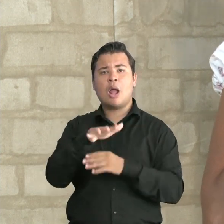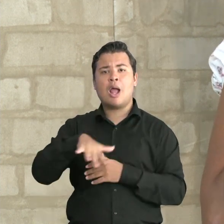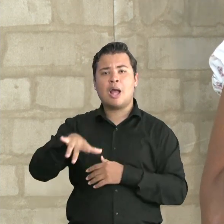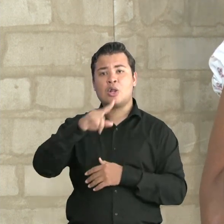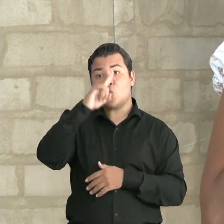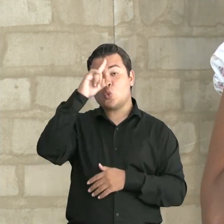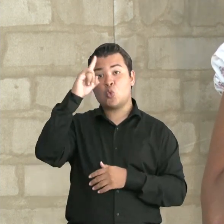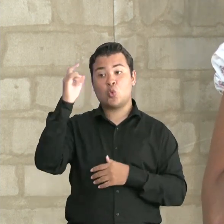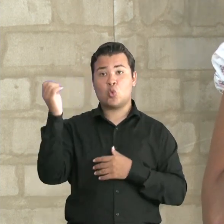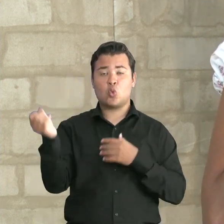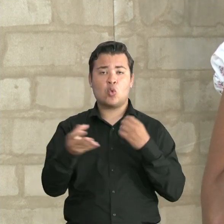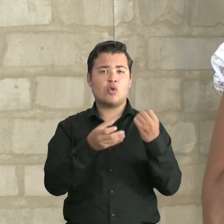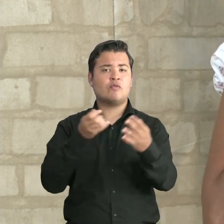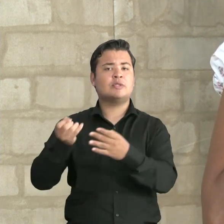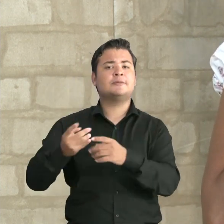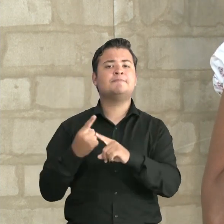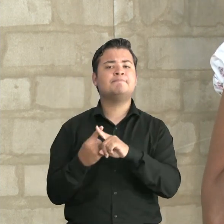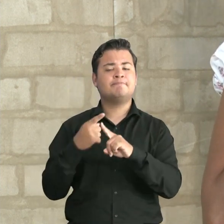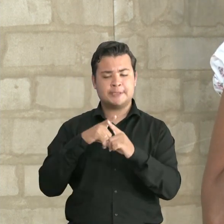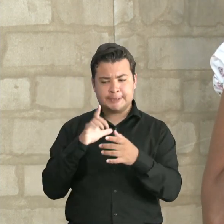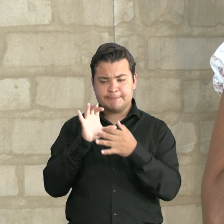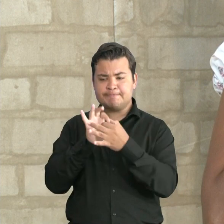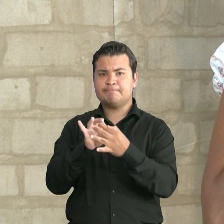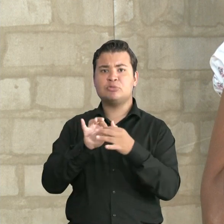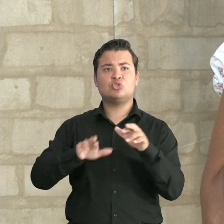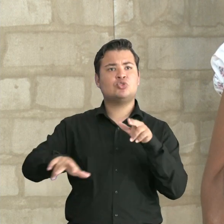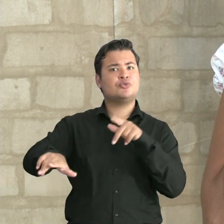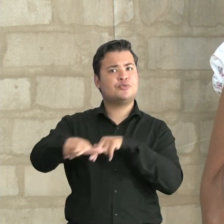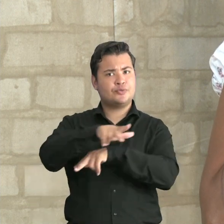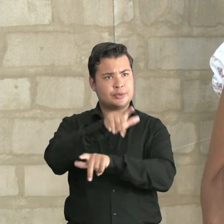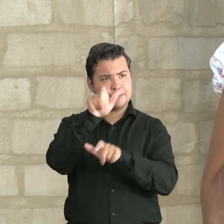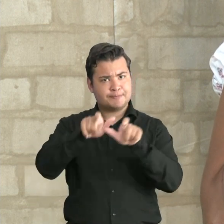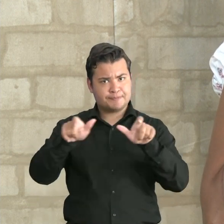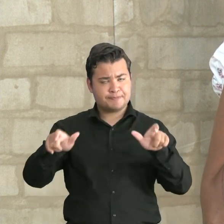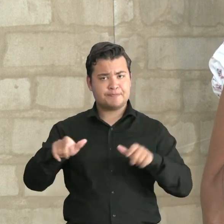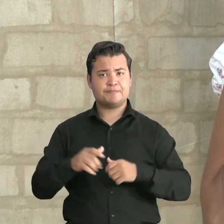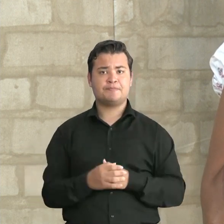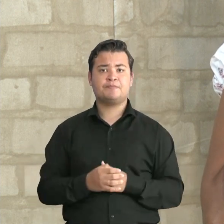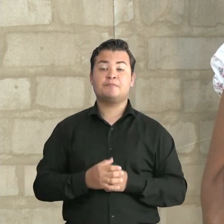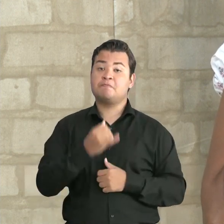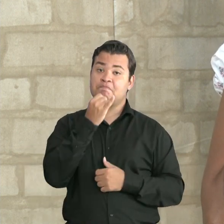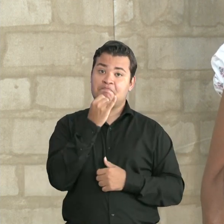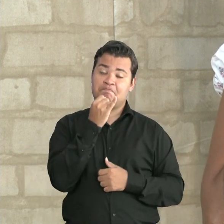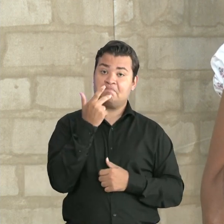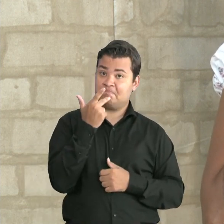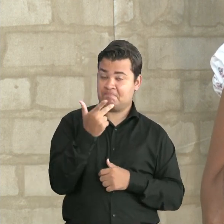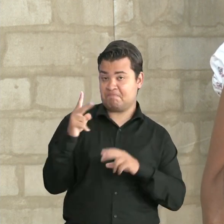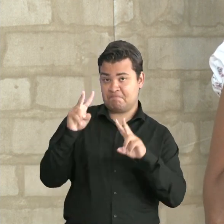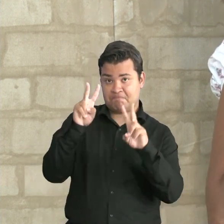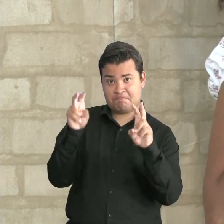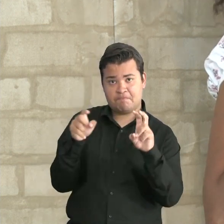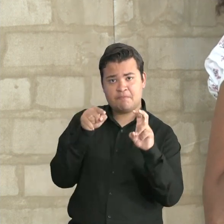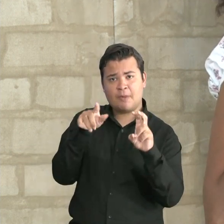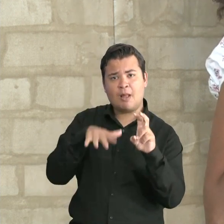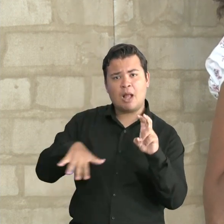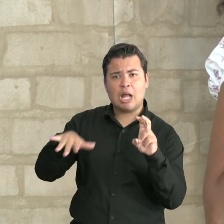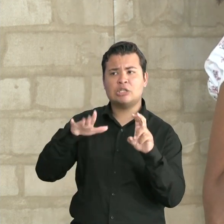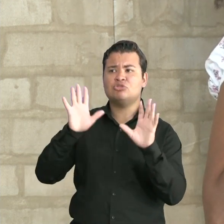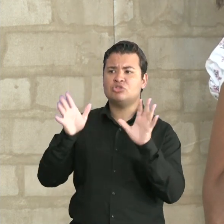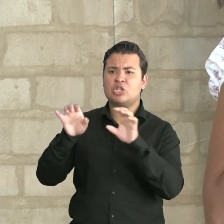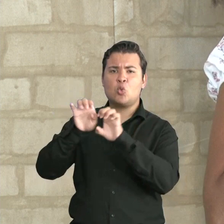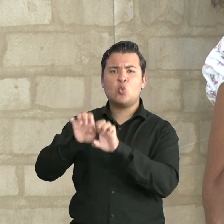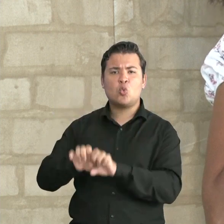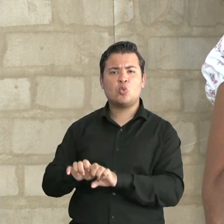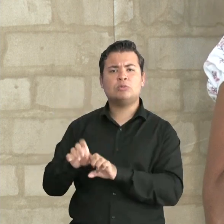sentido de contemplar todas essas diversidades, né? Então, mesmo quando a gente fala de campos mais estruturados,